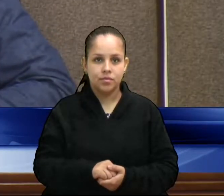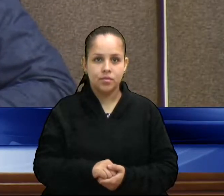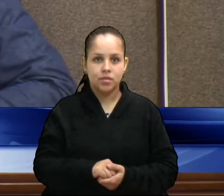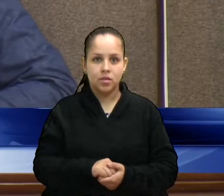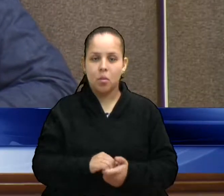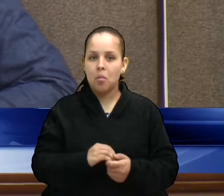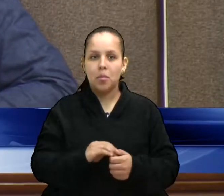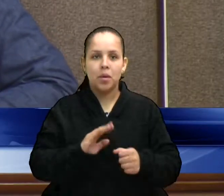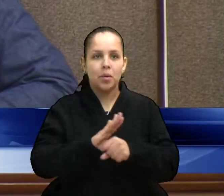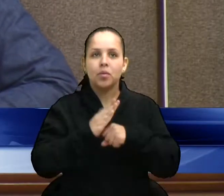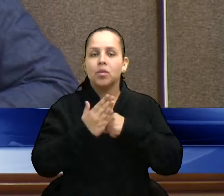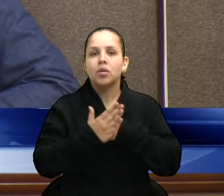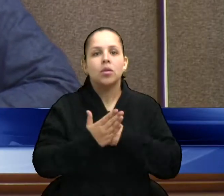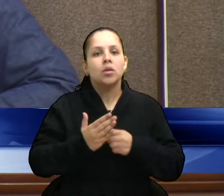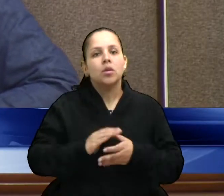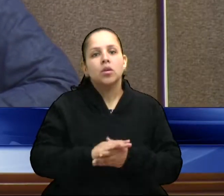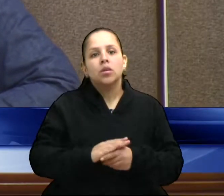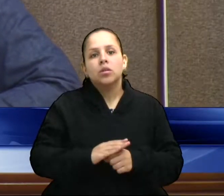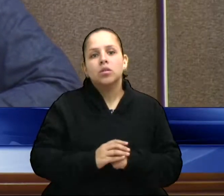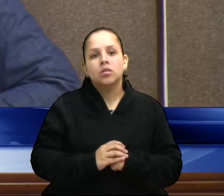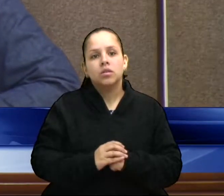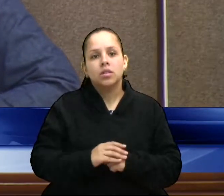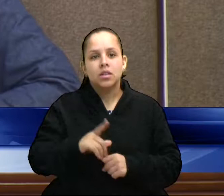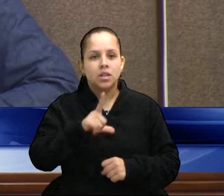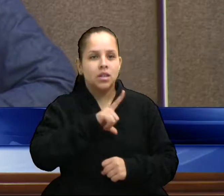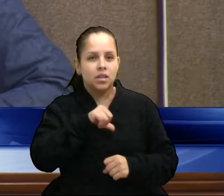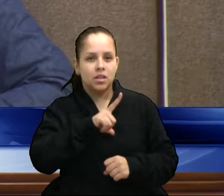básicos das licitações contidos no artigo